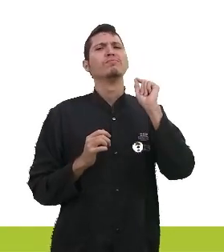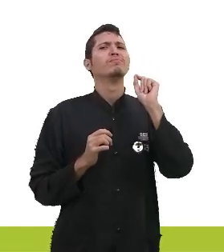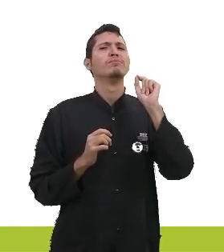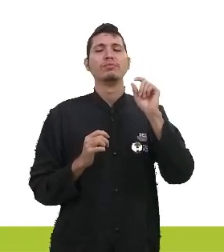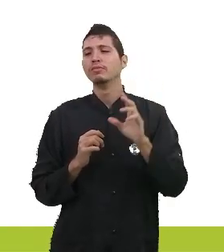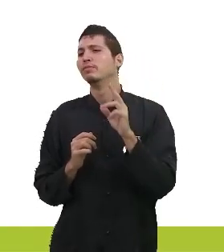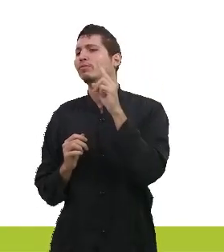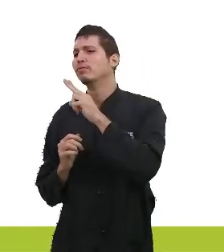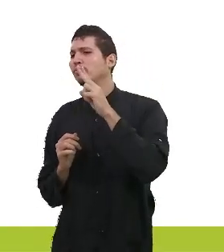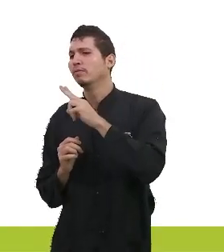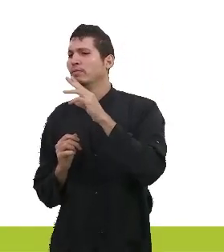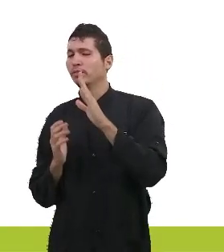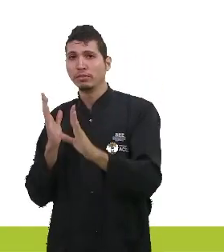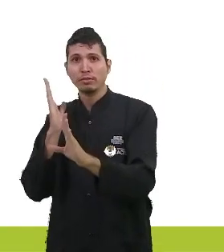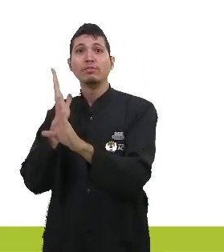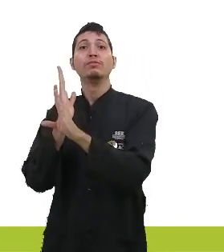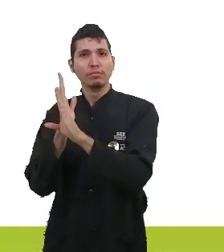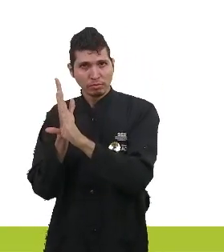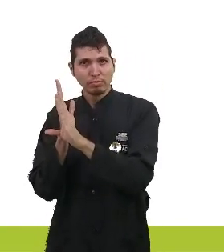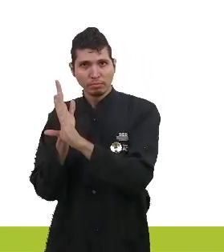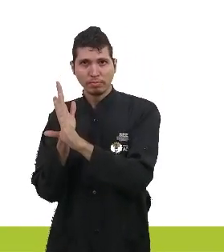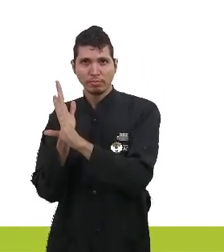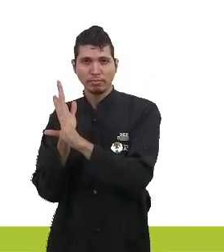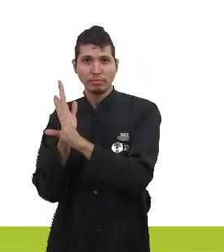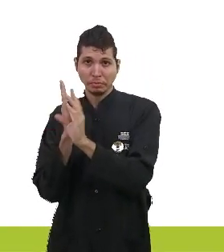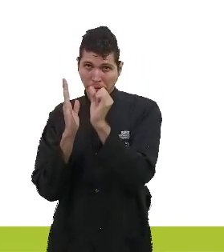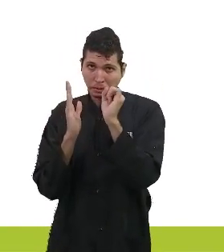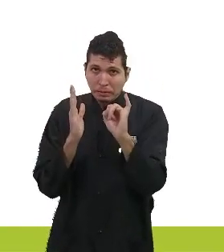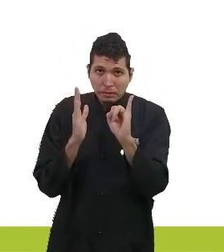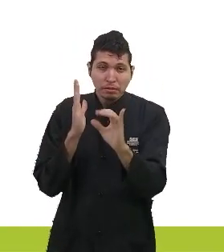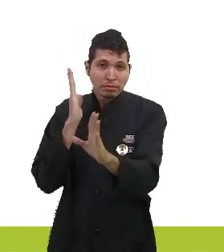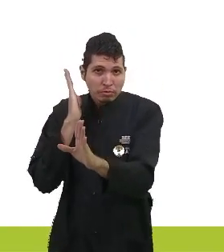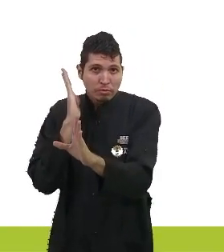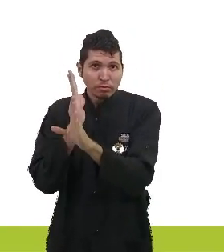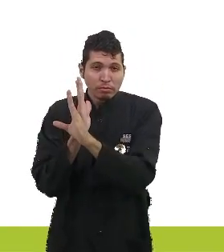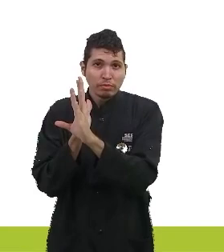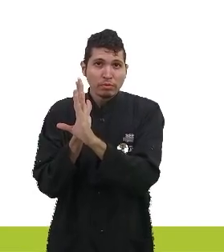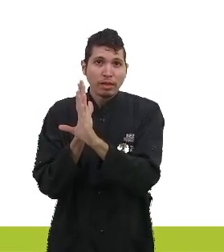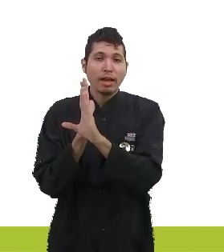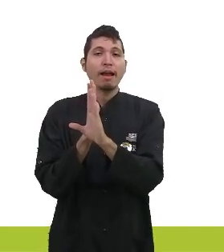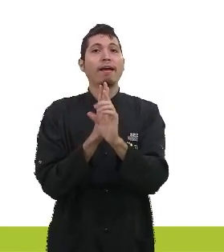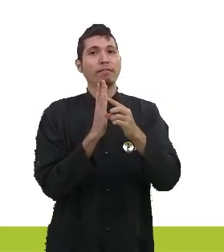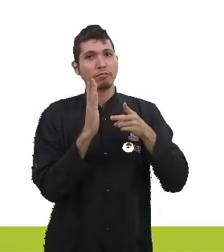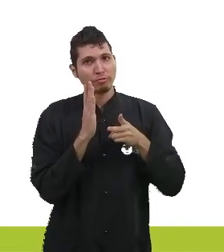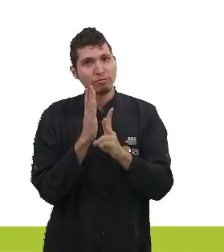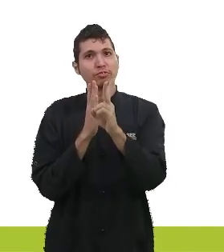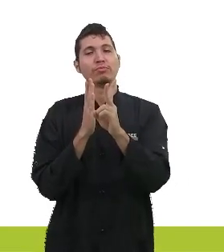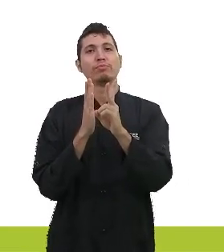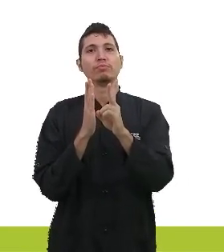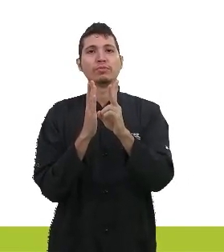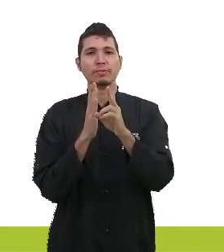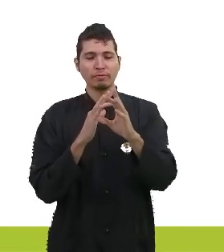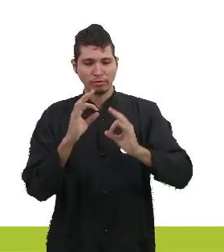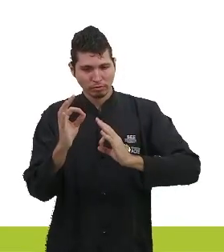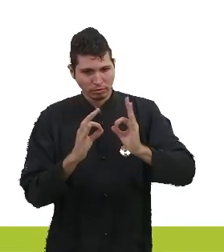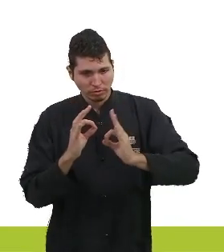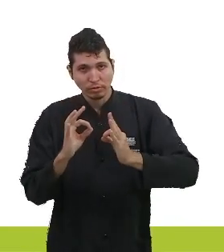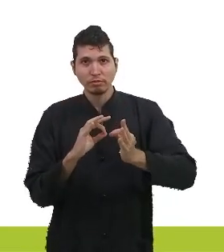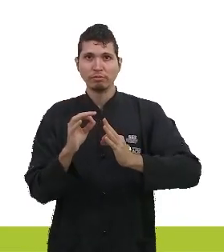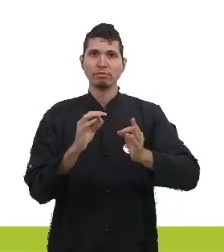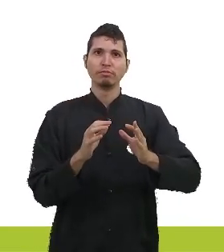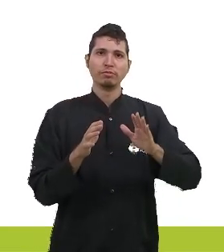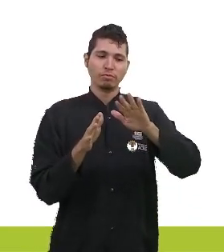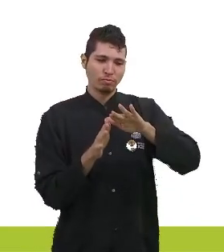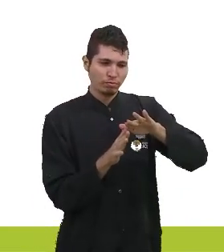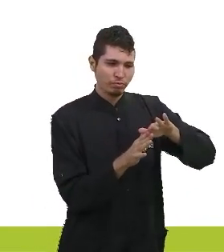vou fazer o que eu acho, o primeiro quadrante, e aí vou seguindo, e o que não for importante, eu